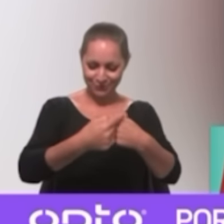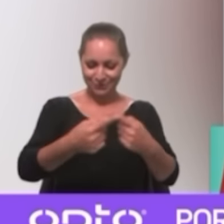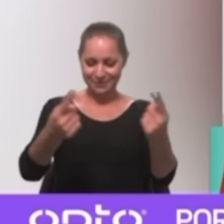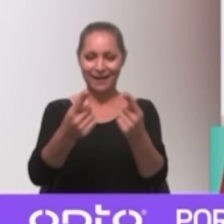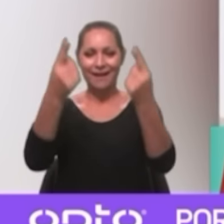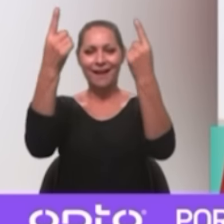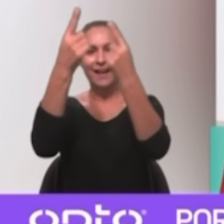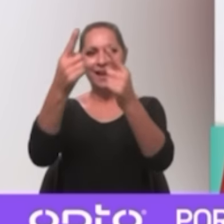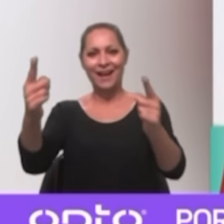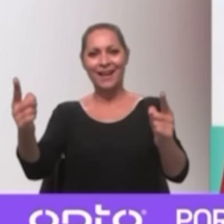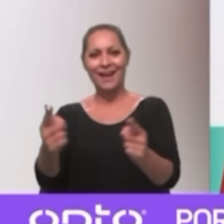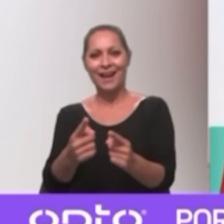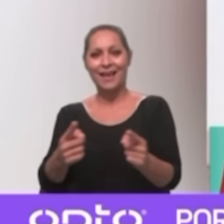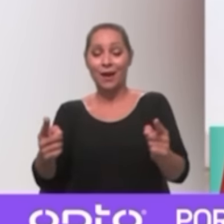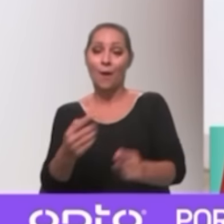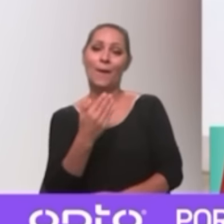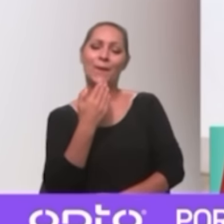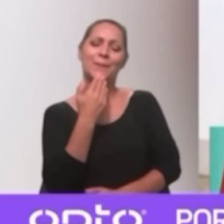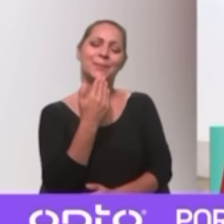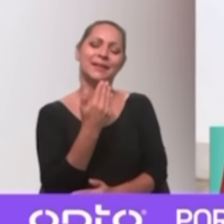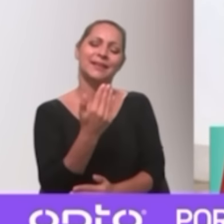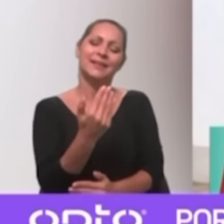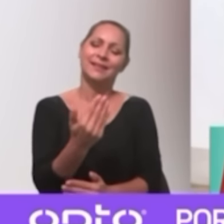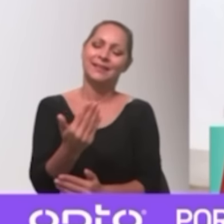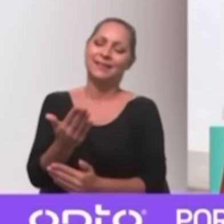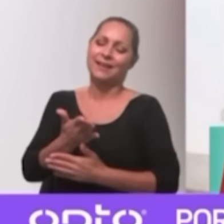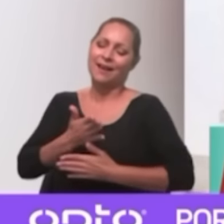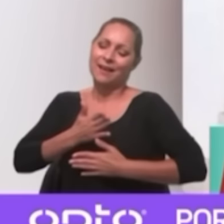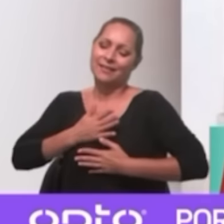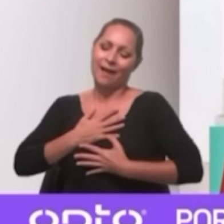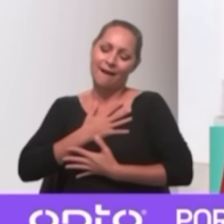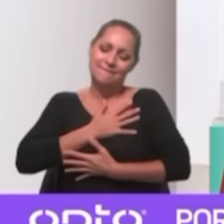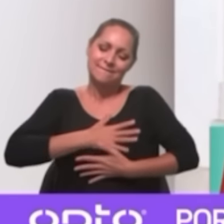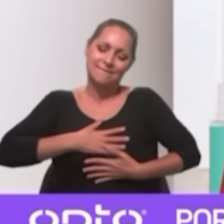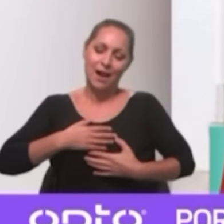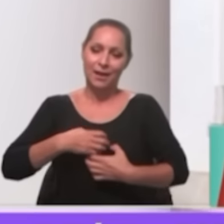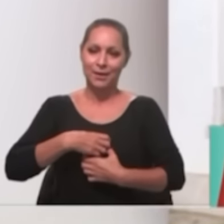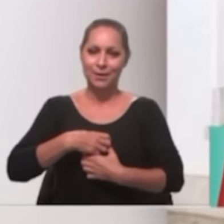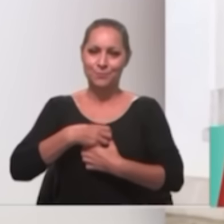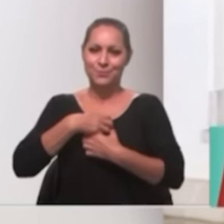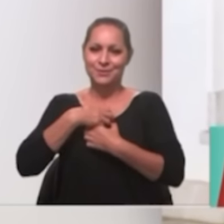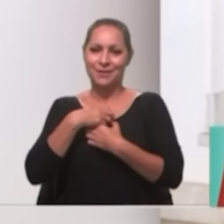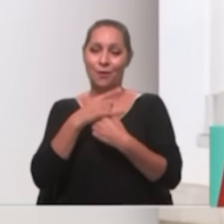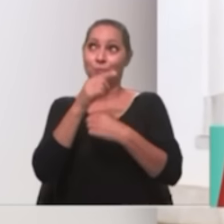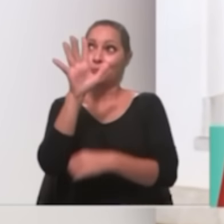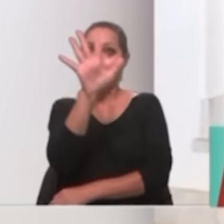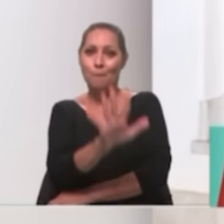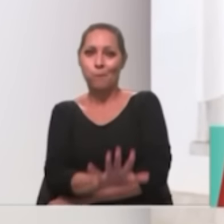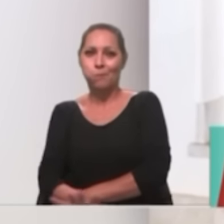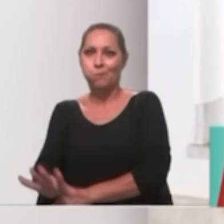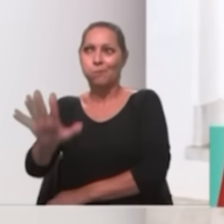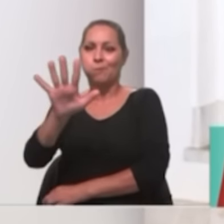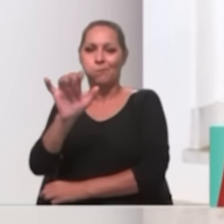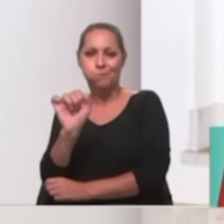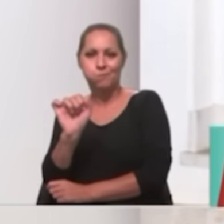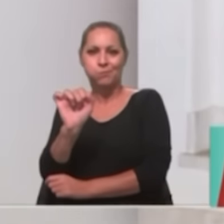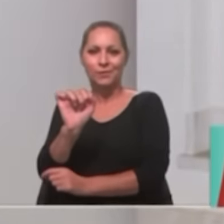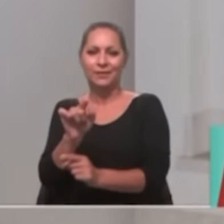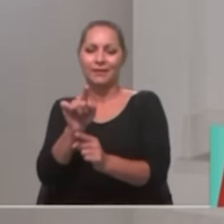canções, obrigado por mexeres nas emoções de uma nação que